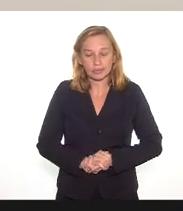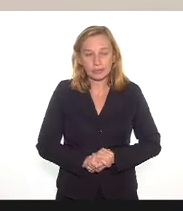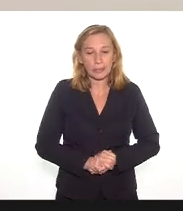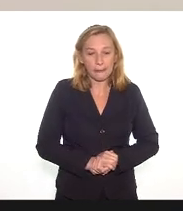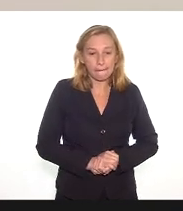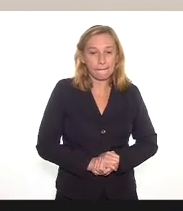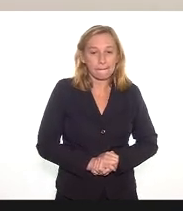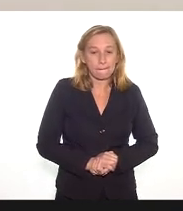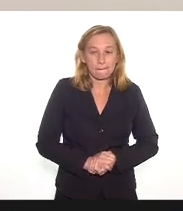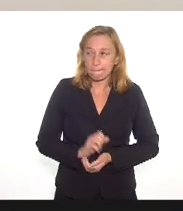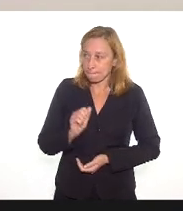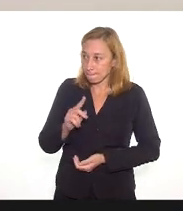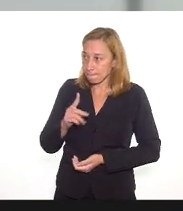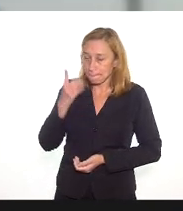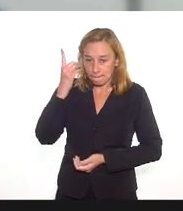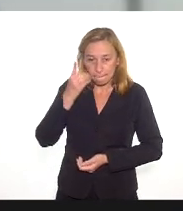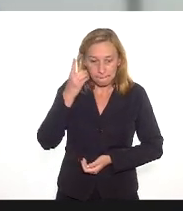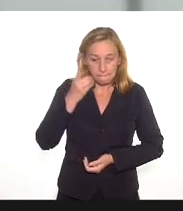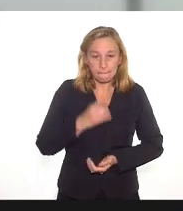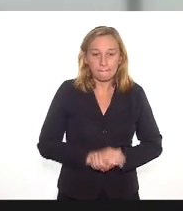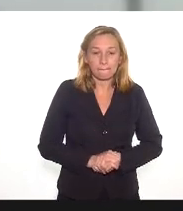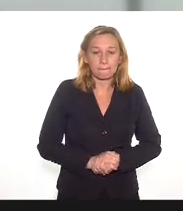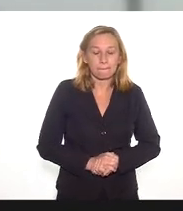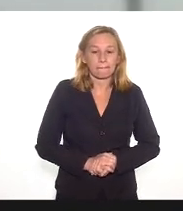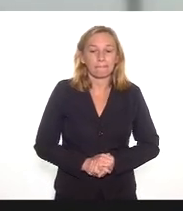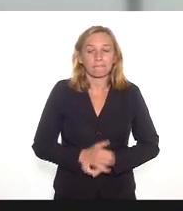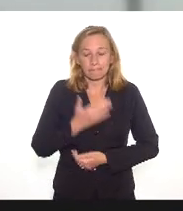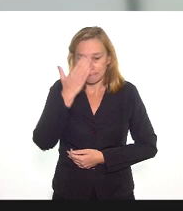Ok, deputado? Obrigado,